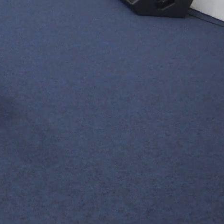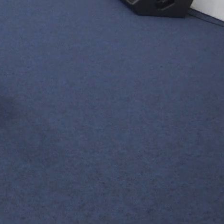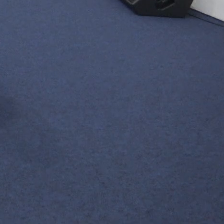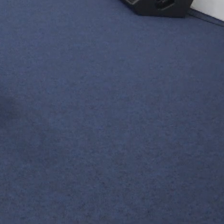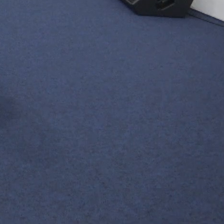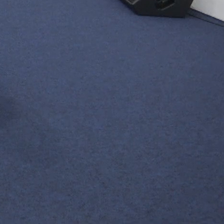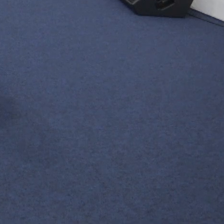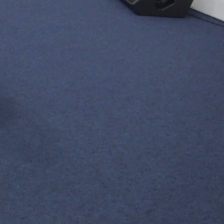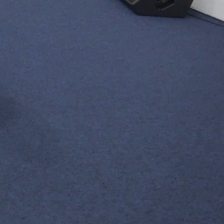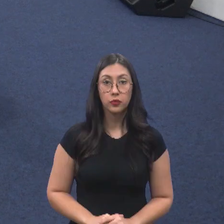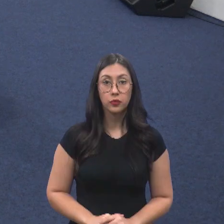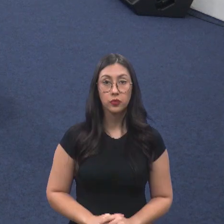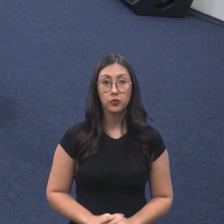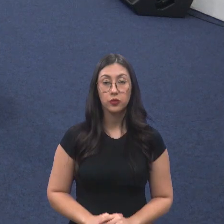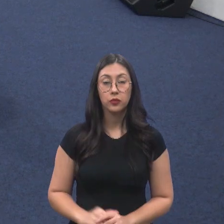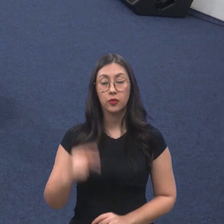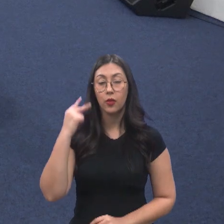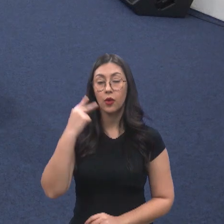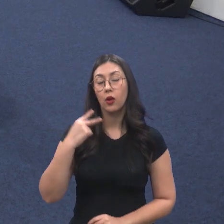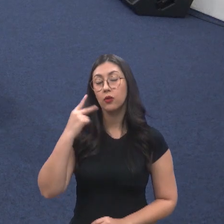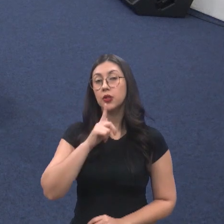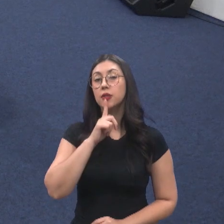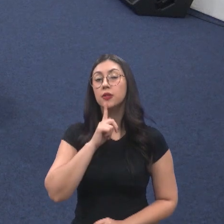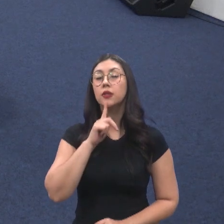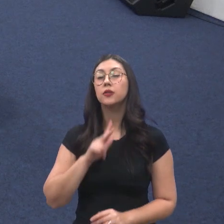Com a palavra, o vereador Sérgio Camargo.